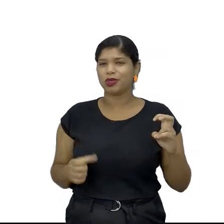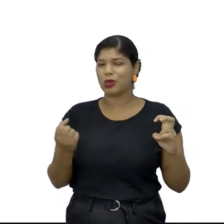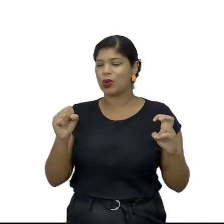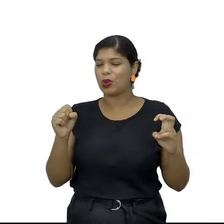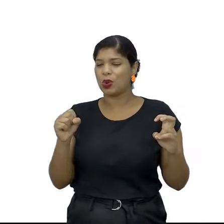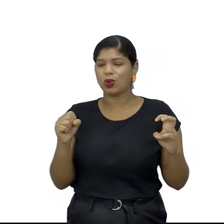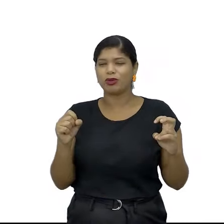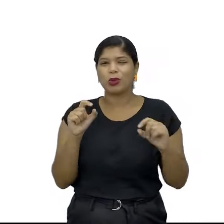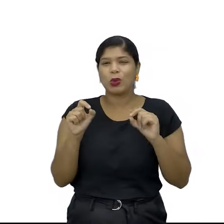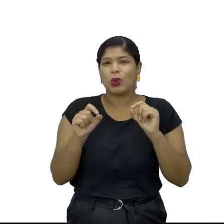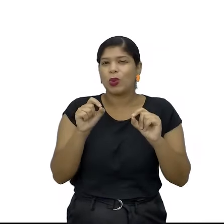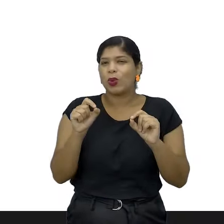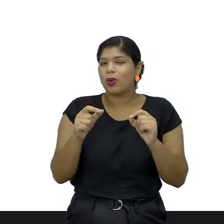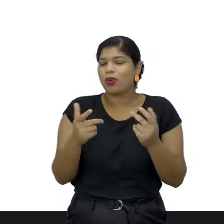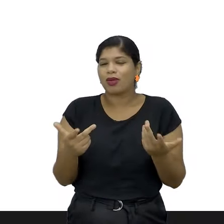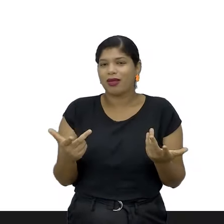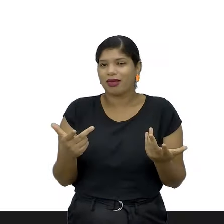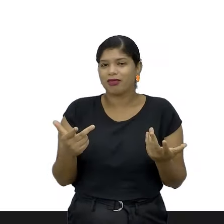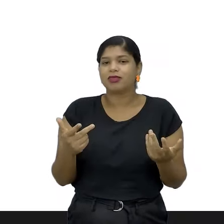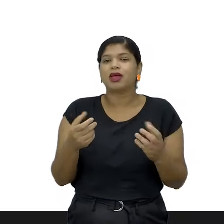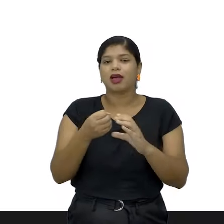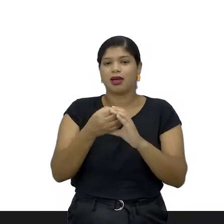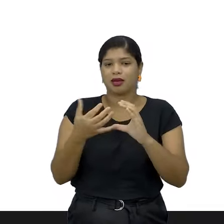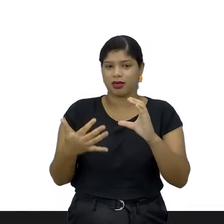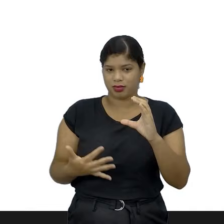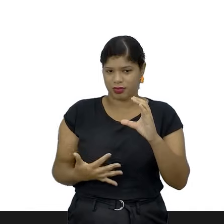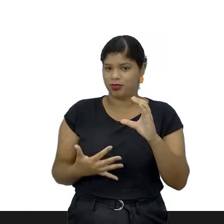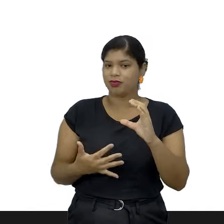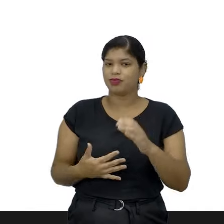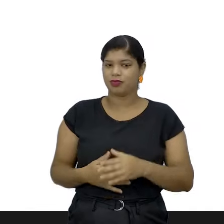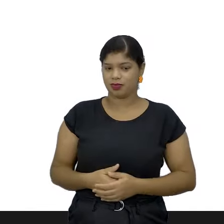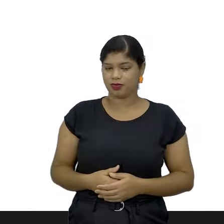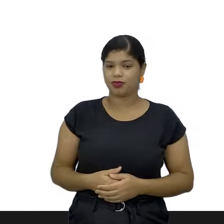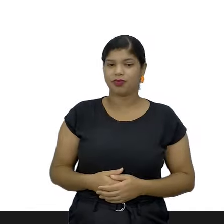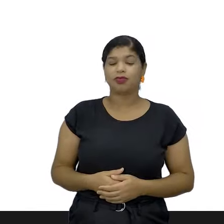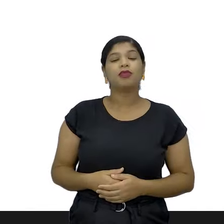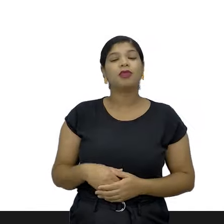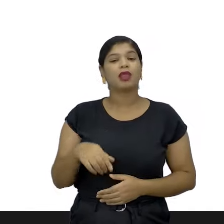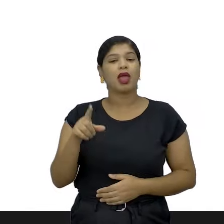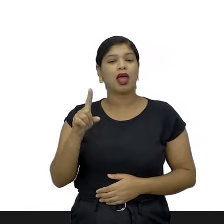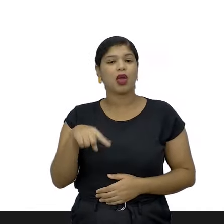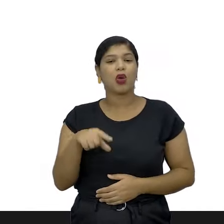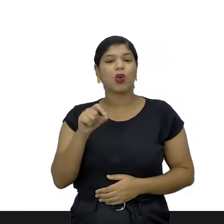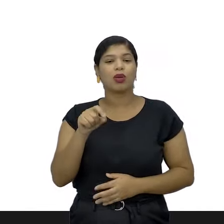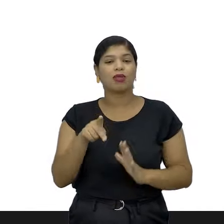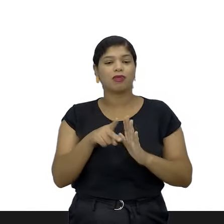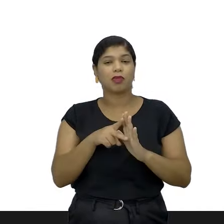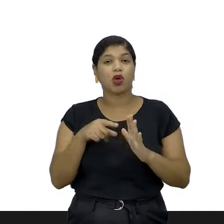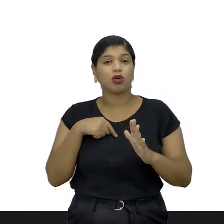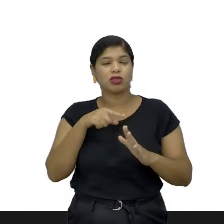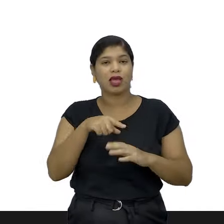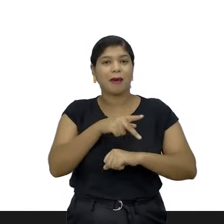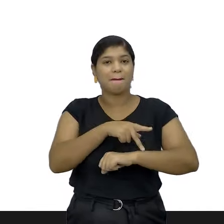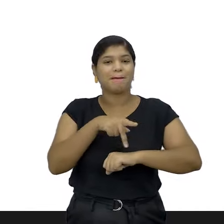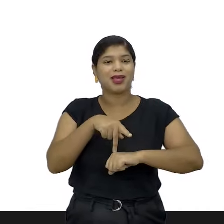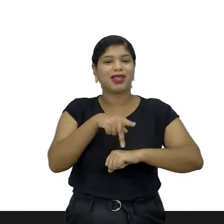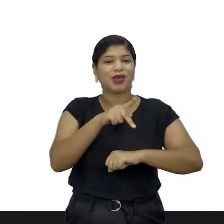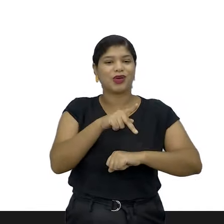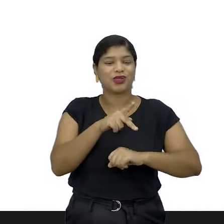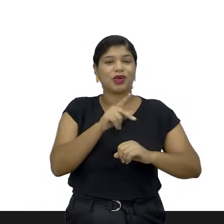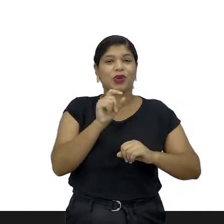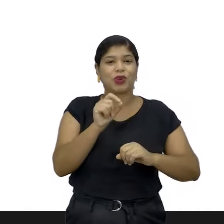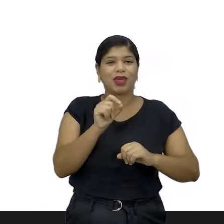comum? Então, é justamente essa articulação pedagógica, né, entre a leitura e